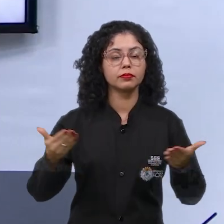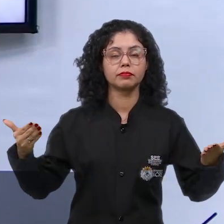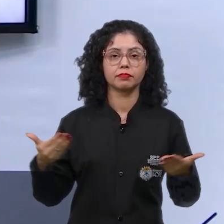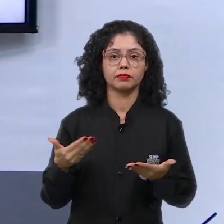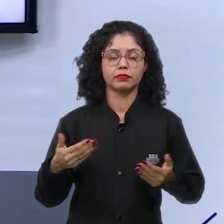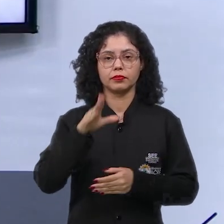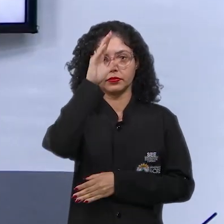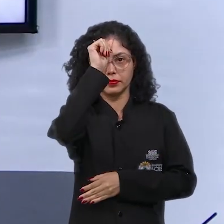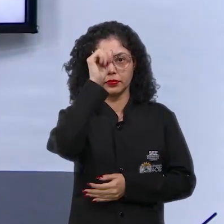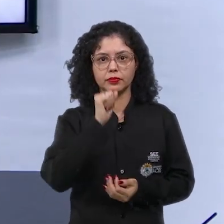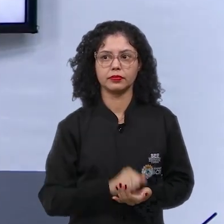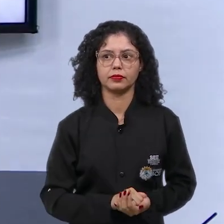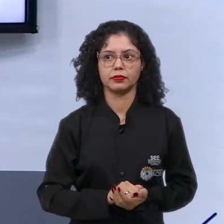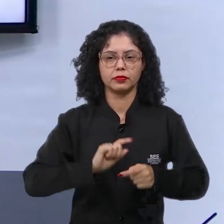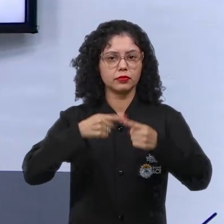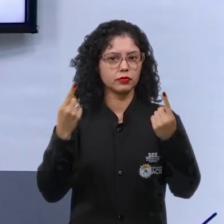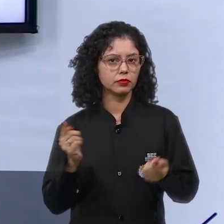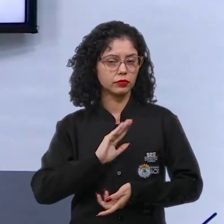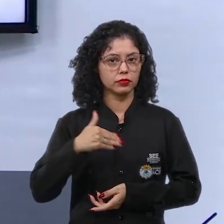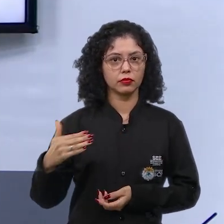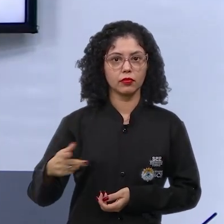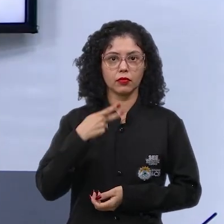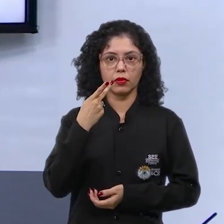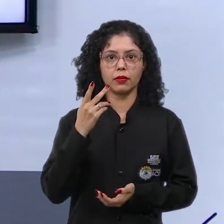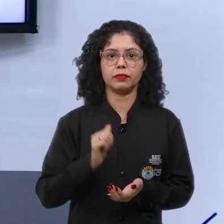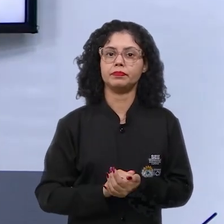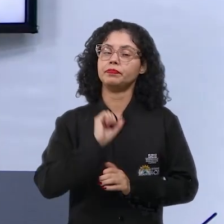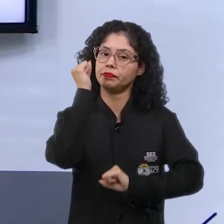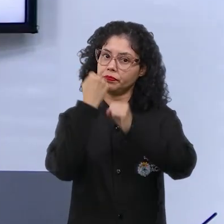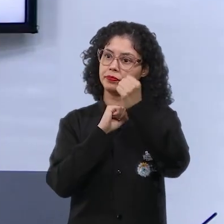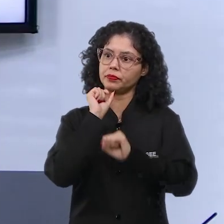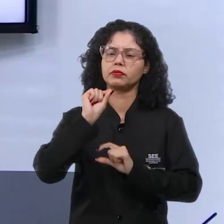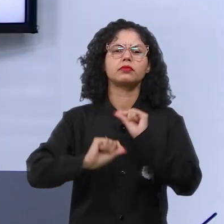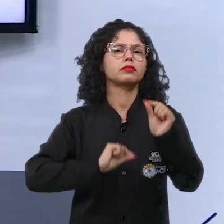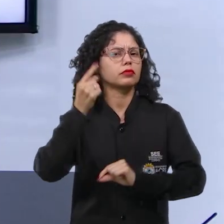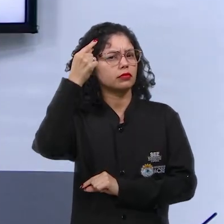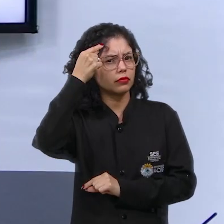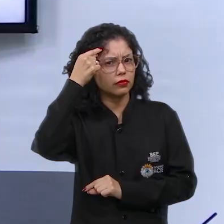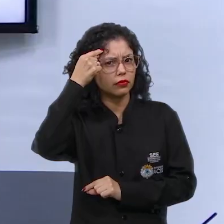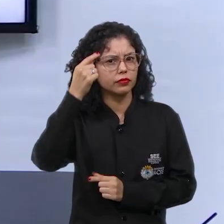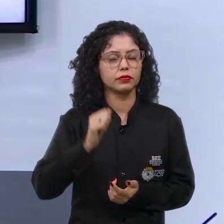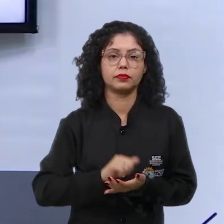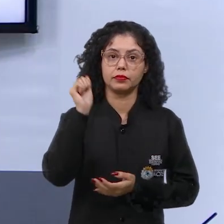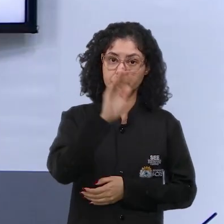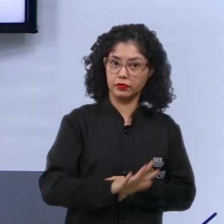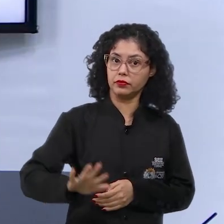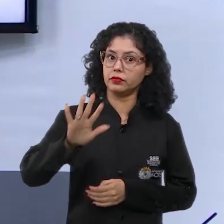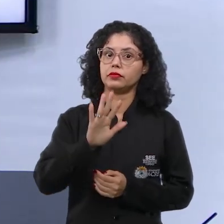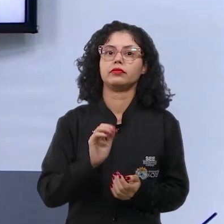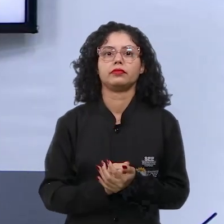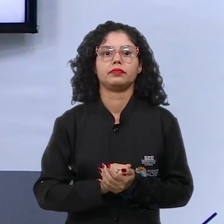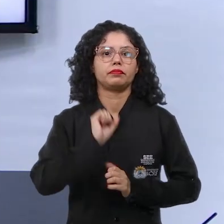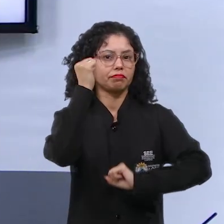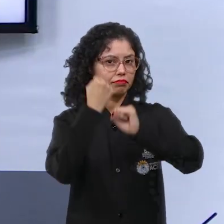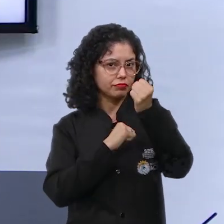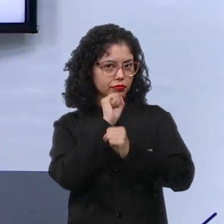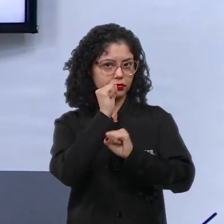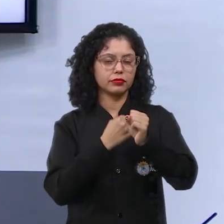aprender. Mas quando eu falo fábrica, o que vem na sua cabeça? Geralmente é